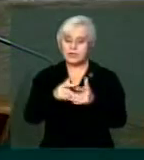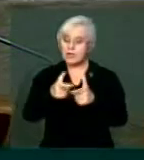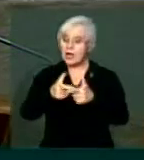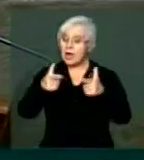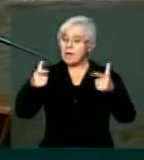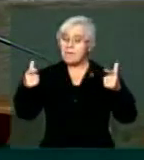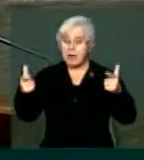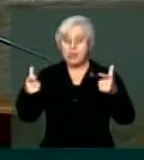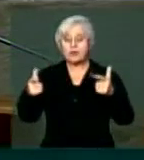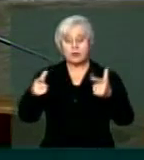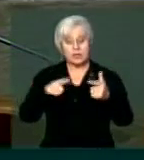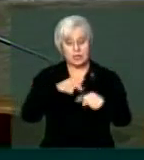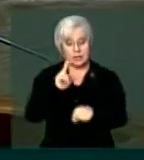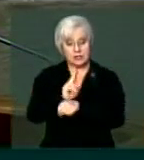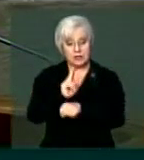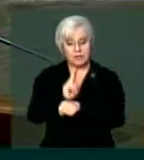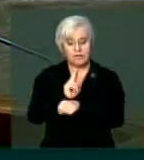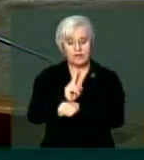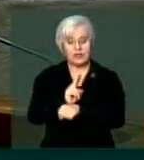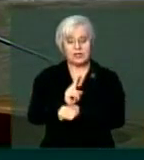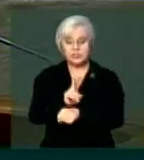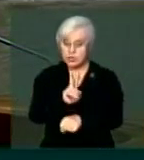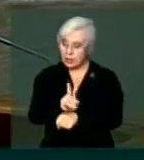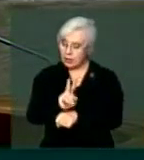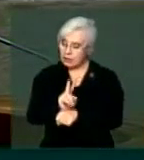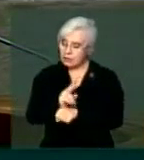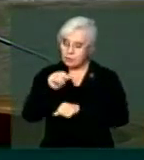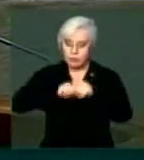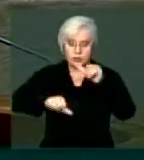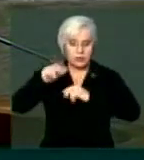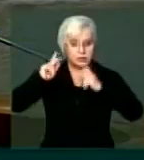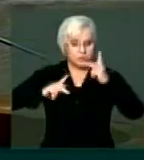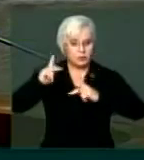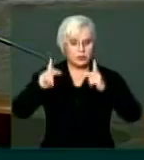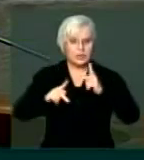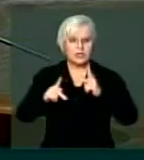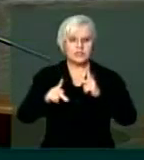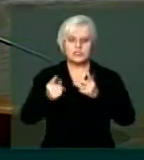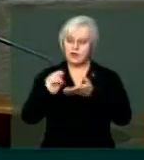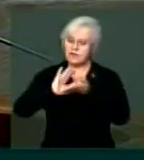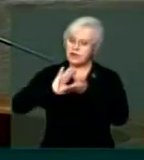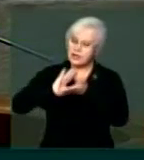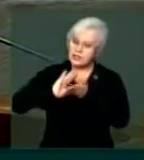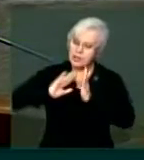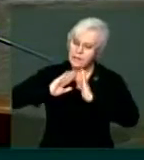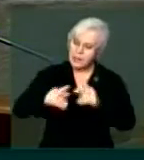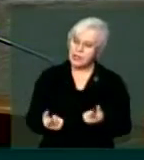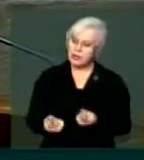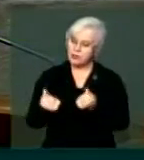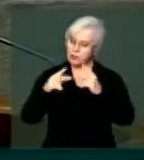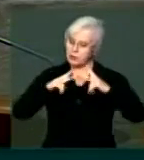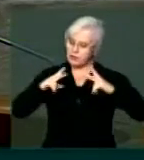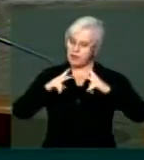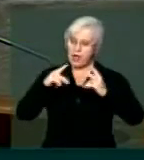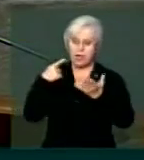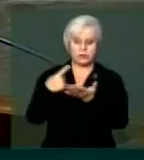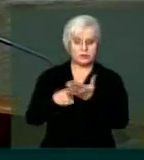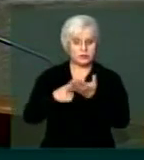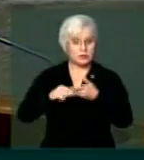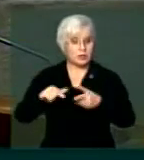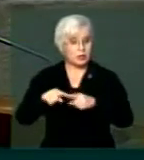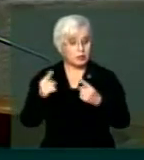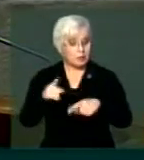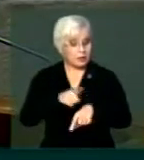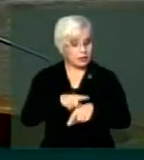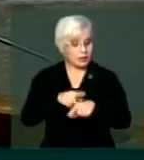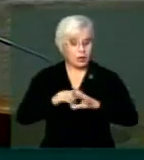maioria no começo defendeu o fim do financiamento privado de campanha. Mas na hora H, todo mundo não